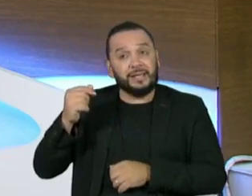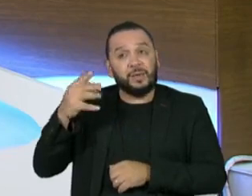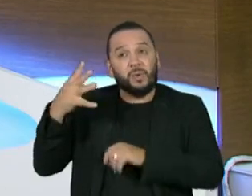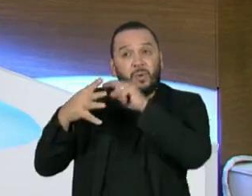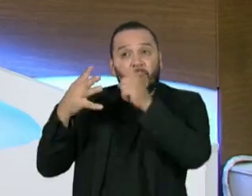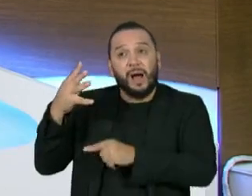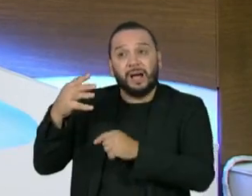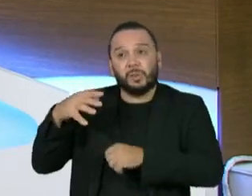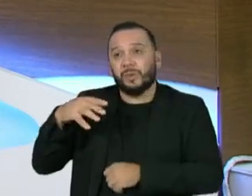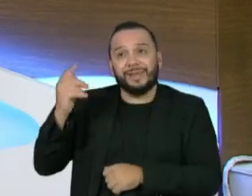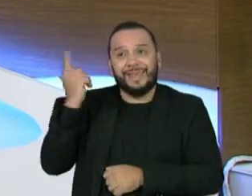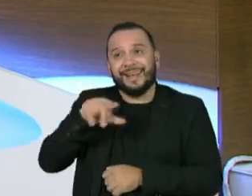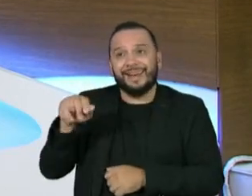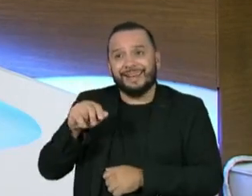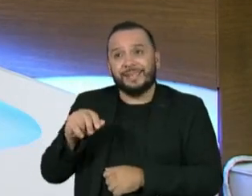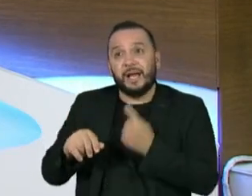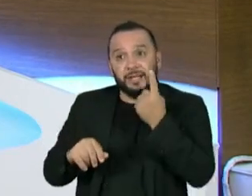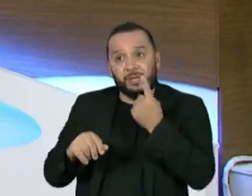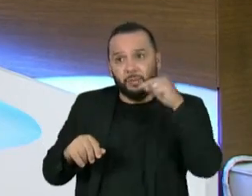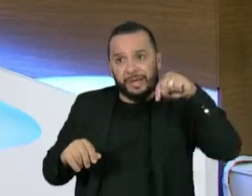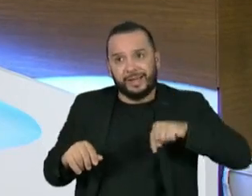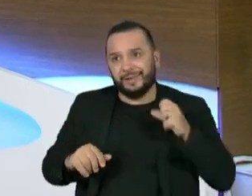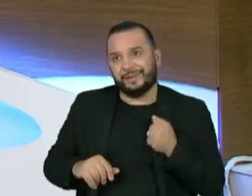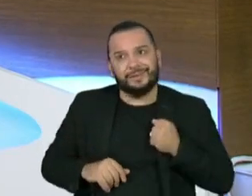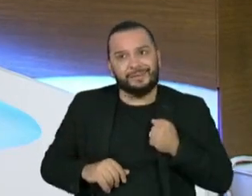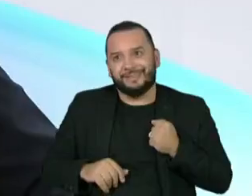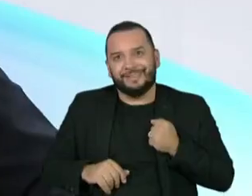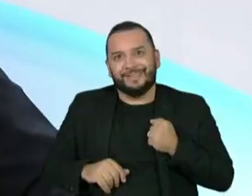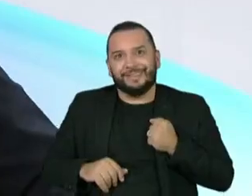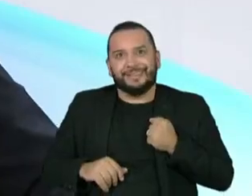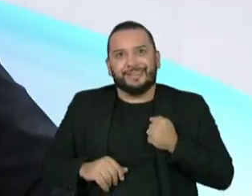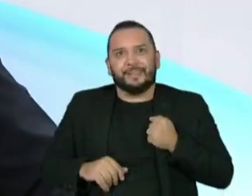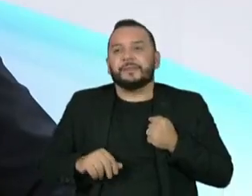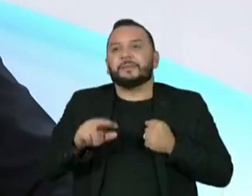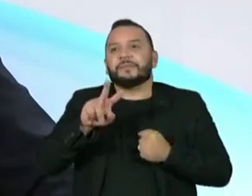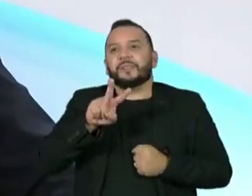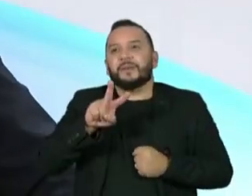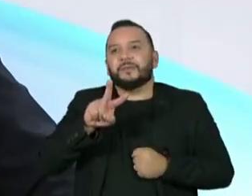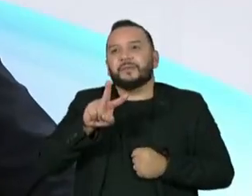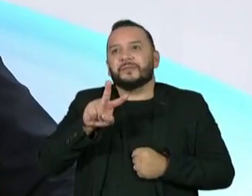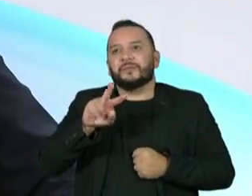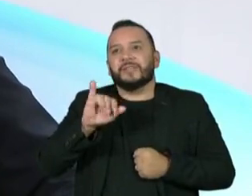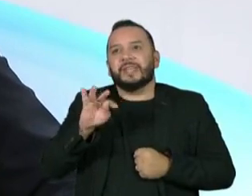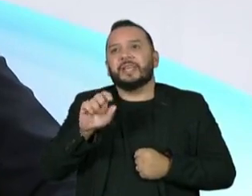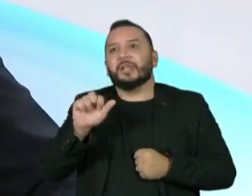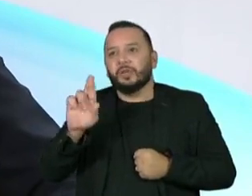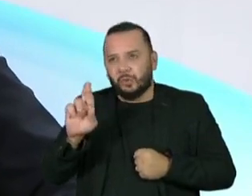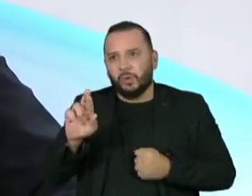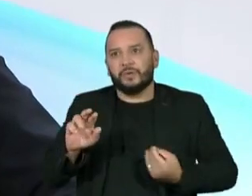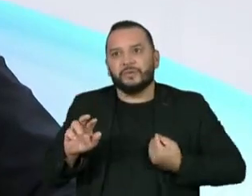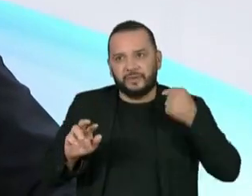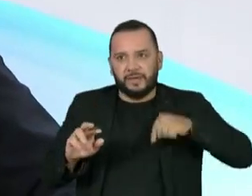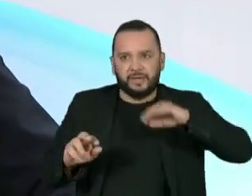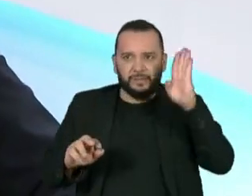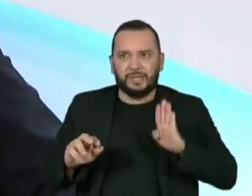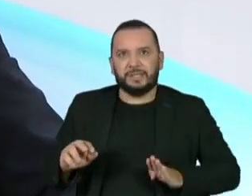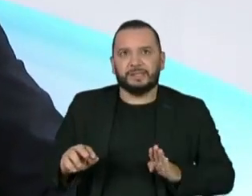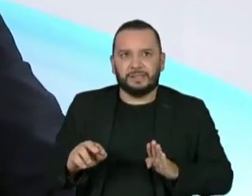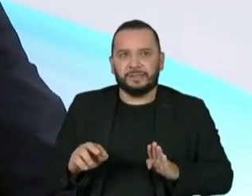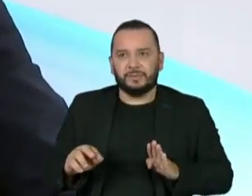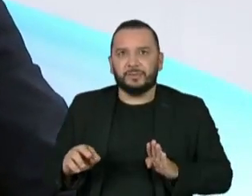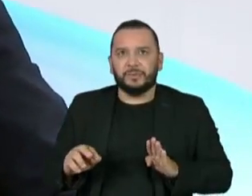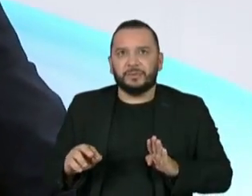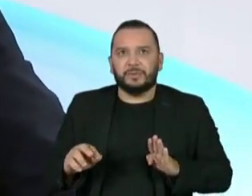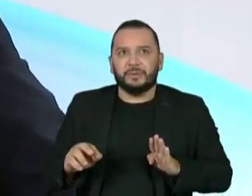dizer mais. Se quisessem ir contratar 20 guardiolas para aqui, para o Brasil, só um é que